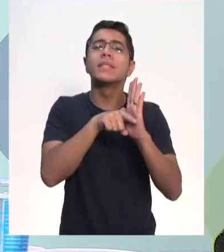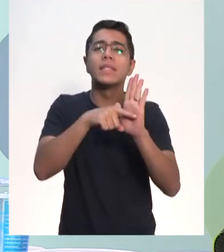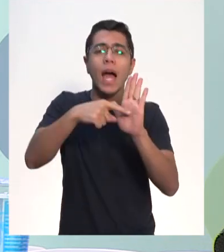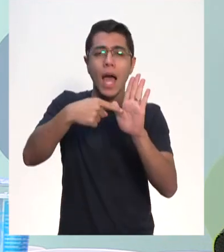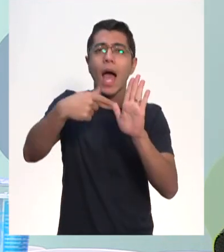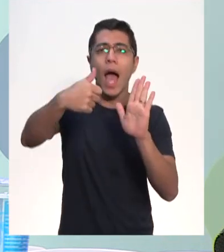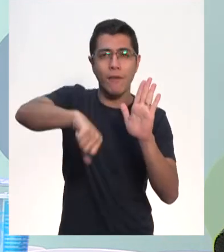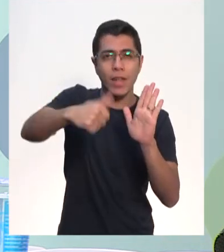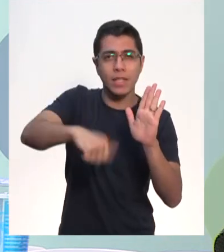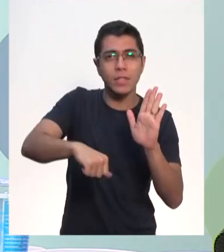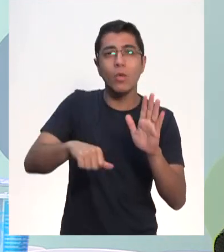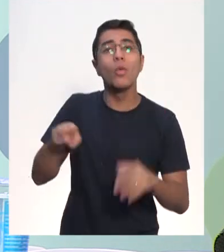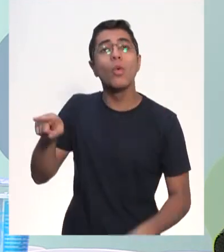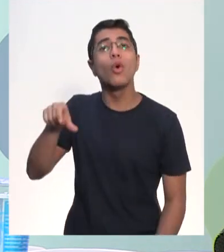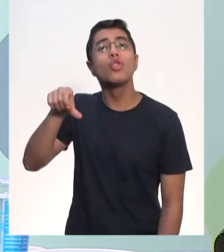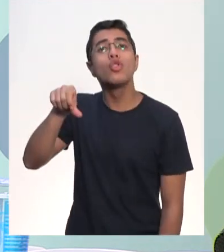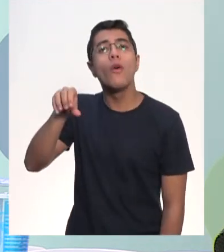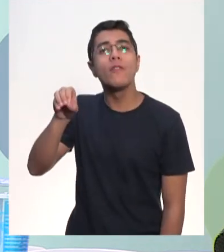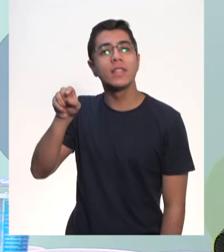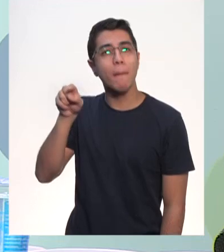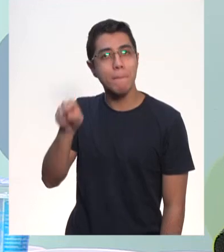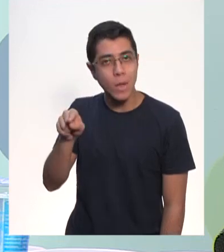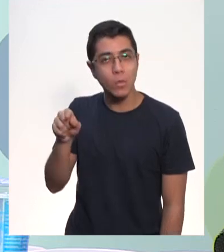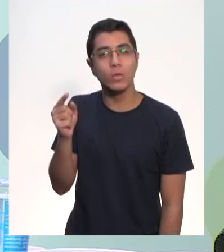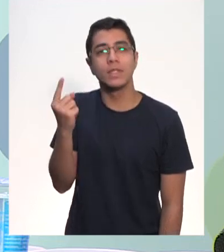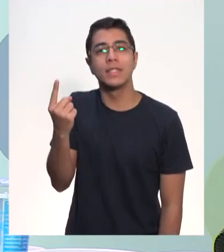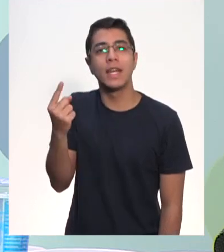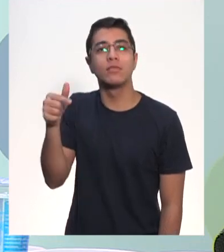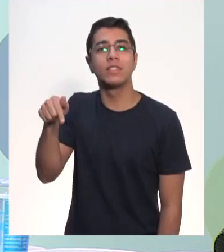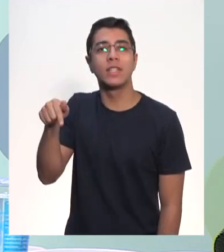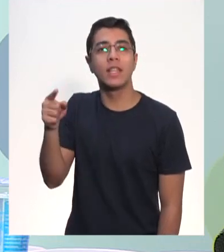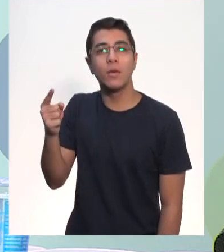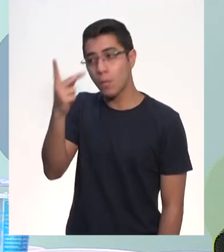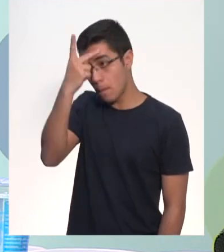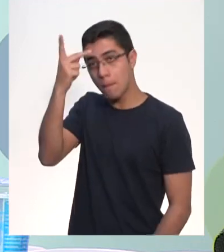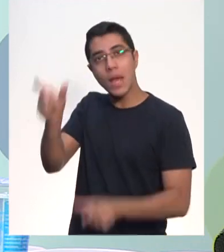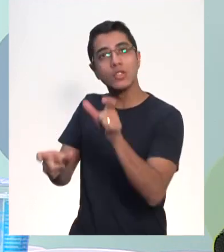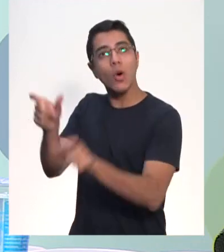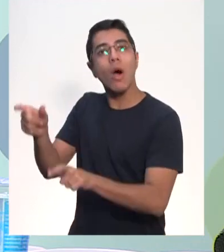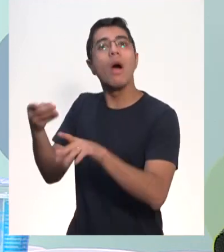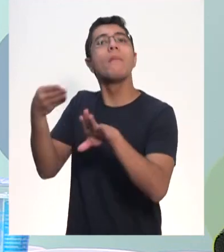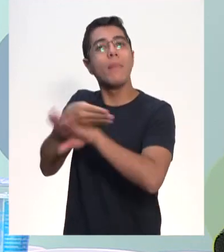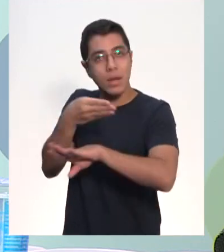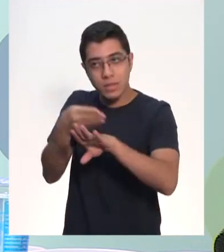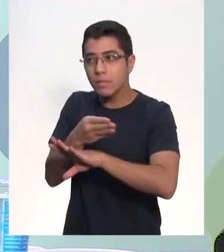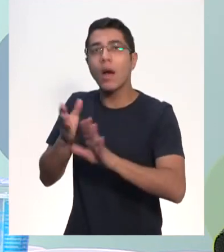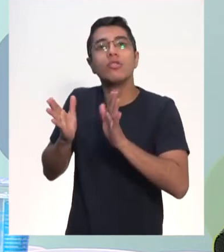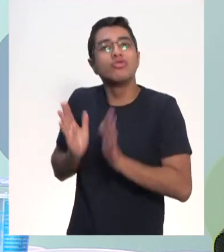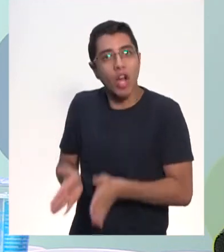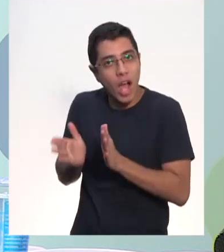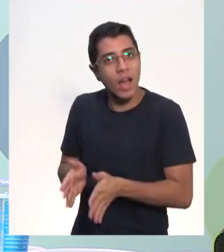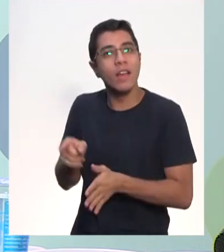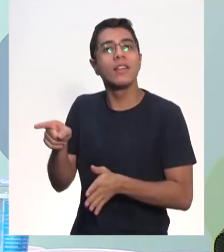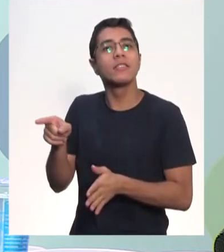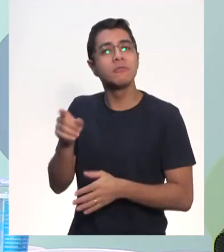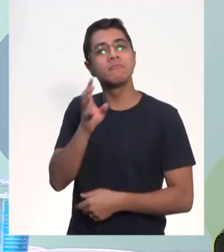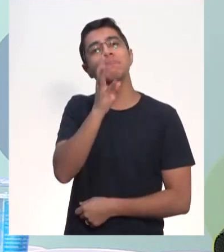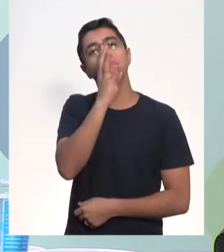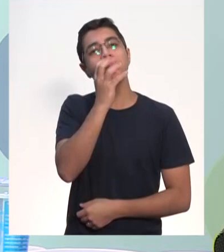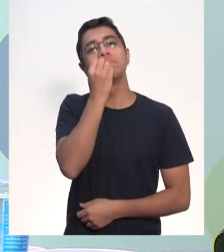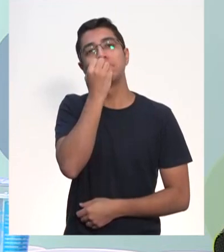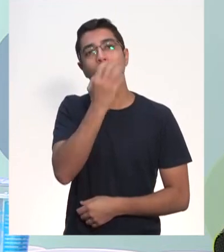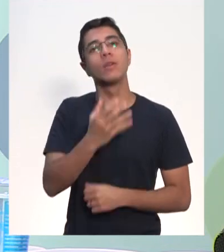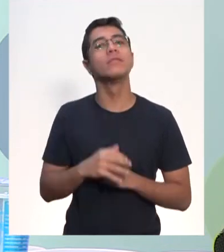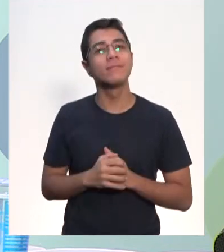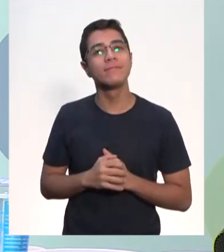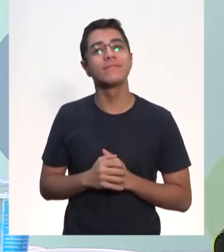90.171 participantes que já concluíram. Então, esses números são significativos, são importantes, mas nós temos alguns professores que ainda